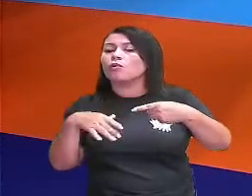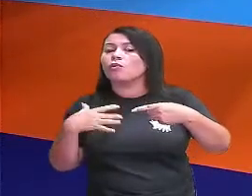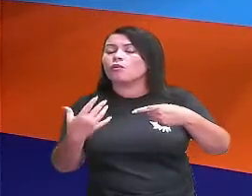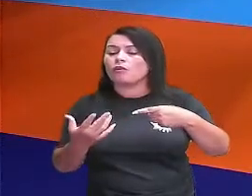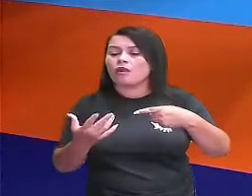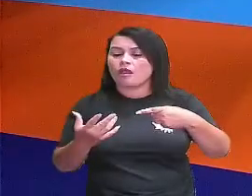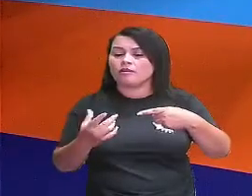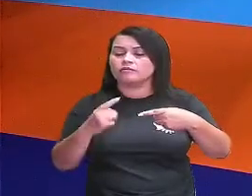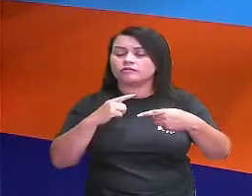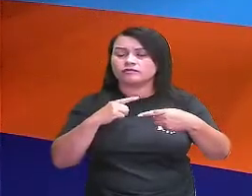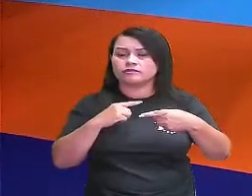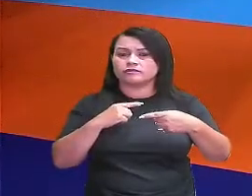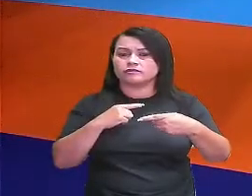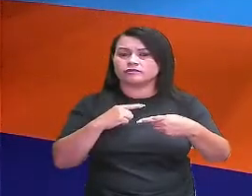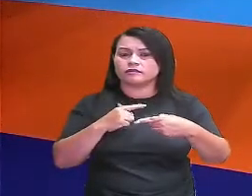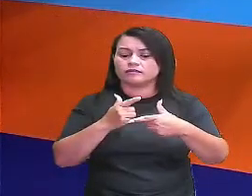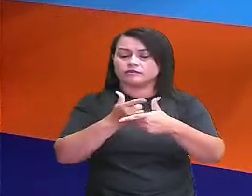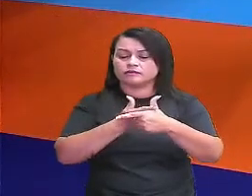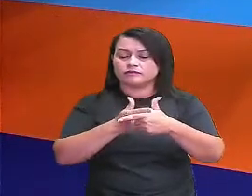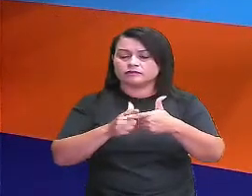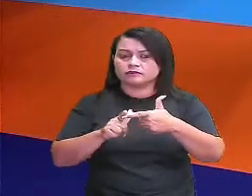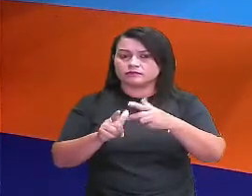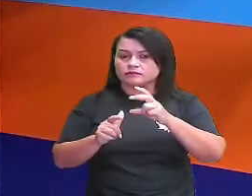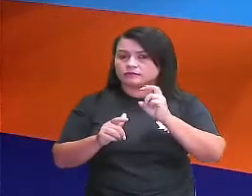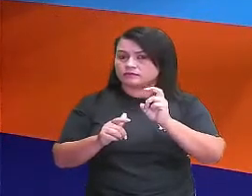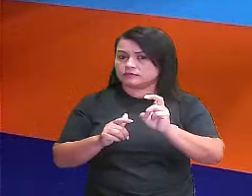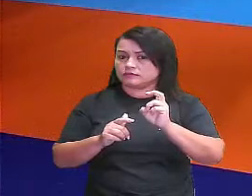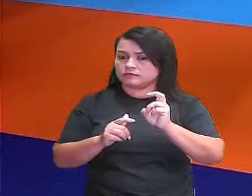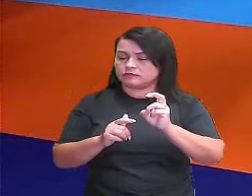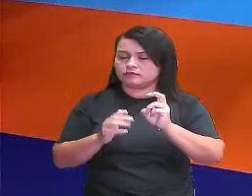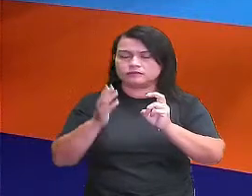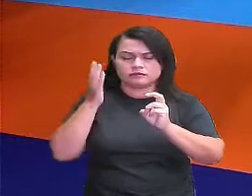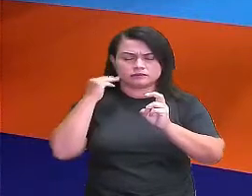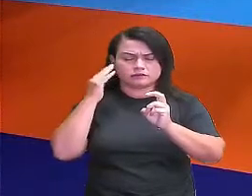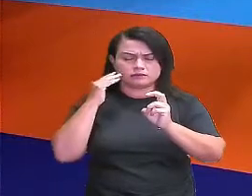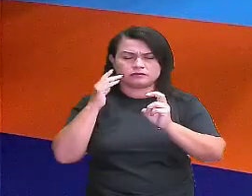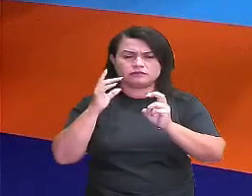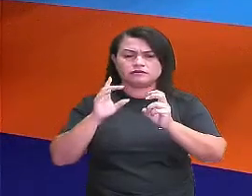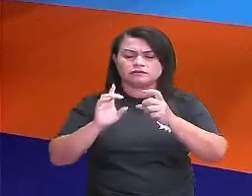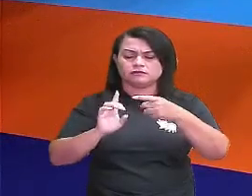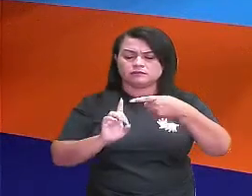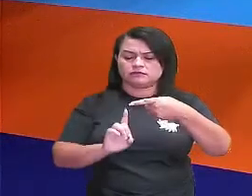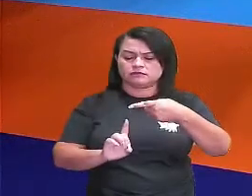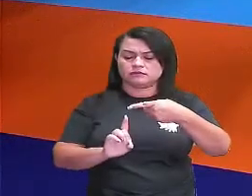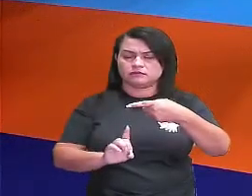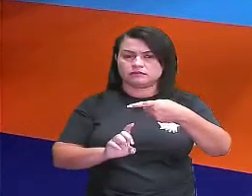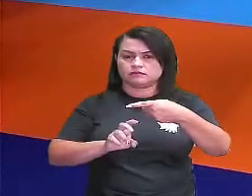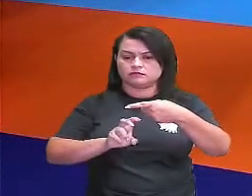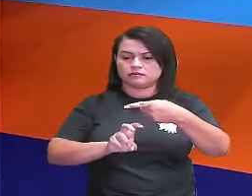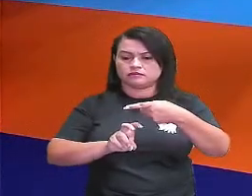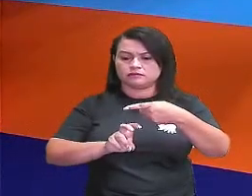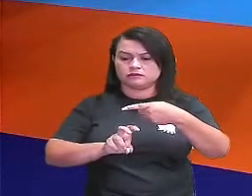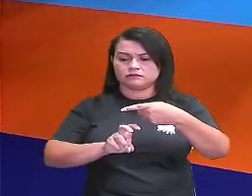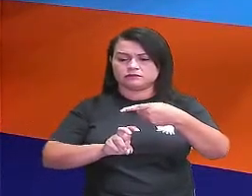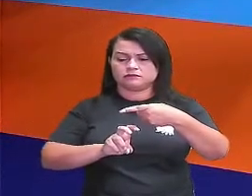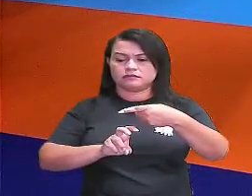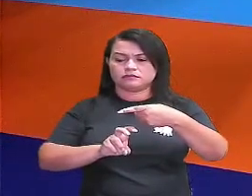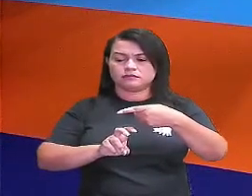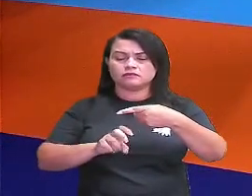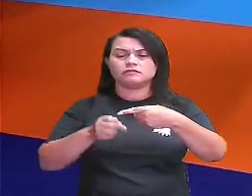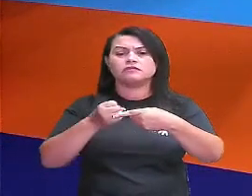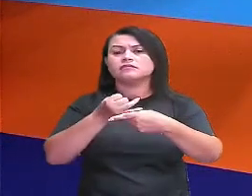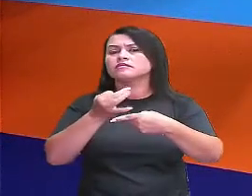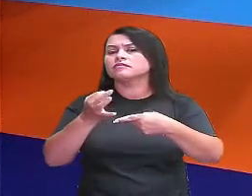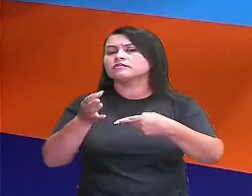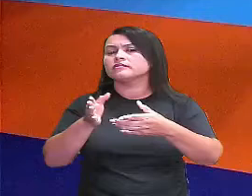sei que ela foi dividida em 5 partes. Então, eu já sei que o meu denominador é o número 5, né? E aí,